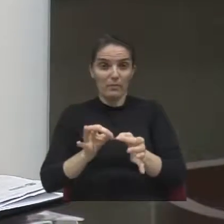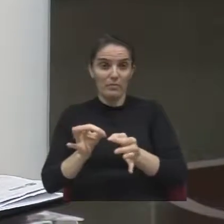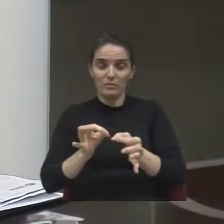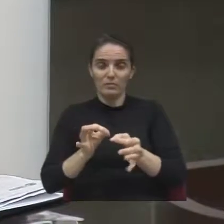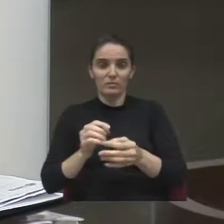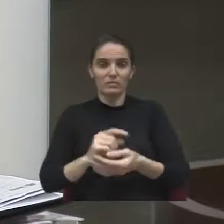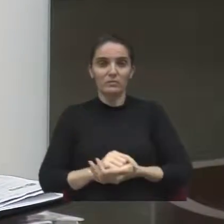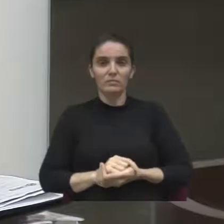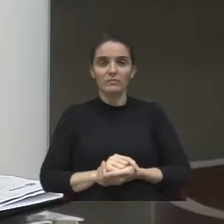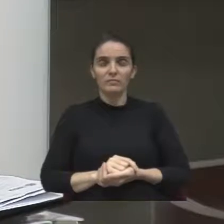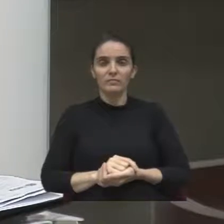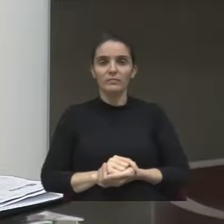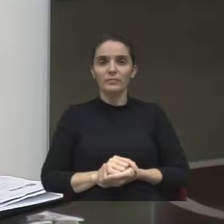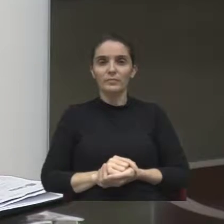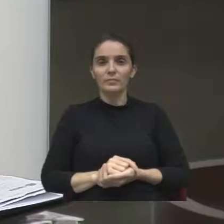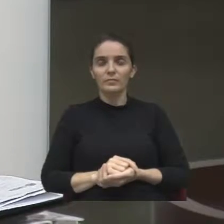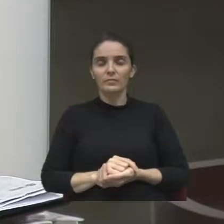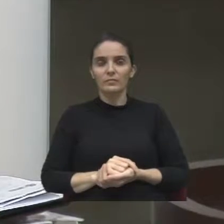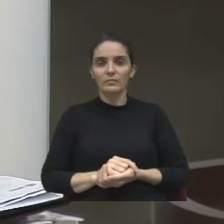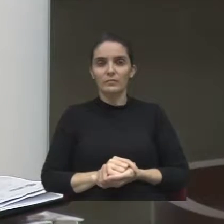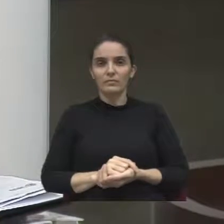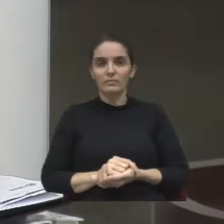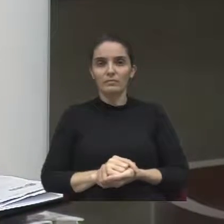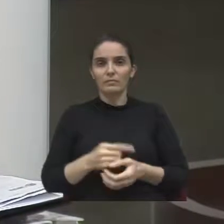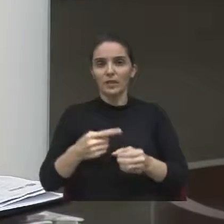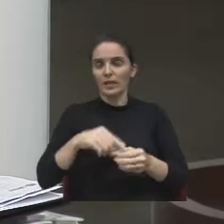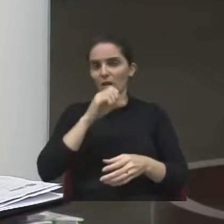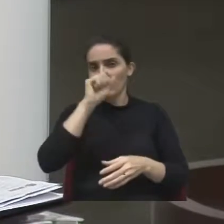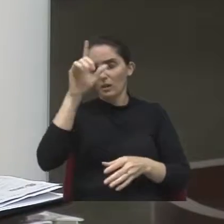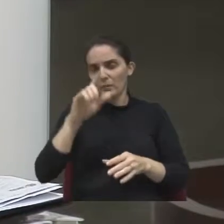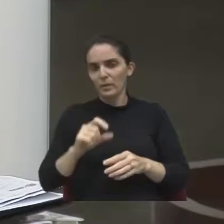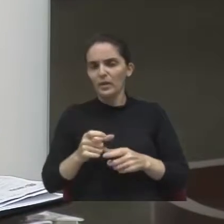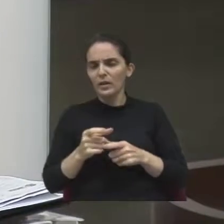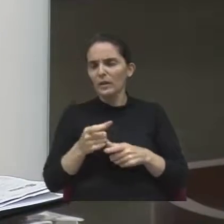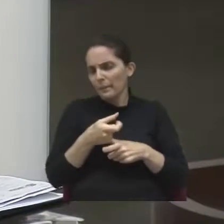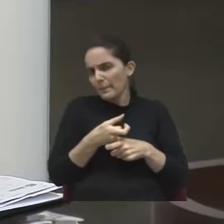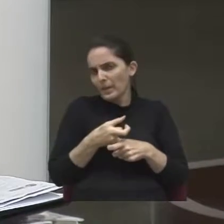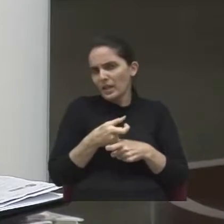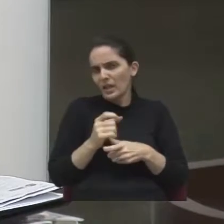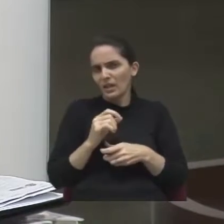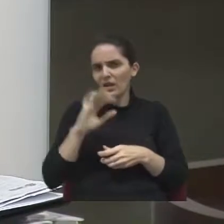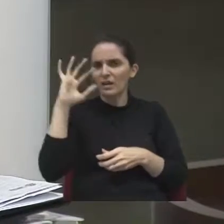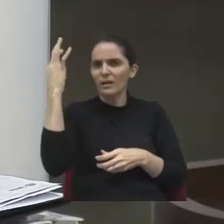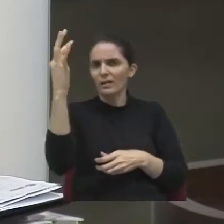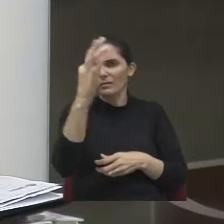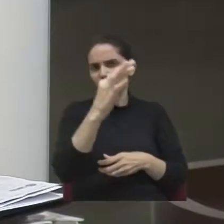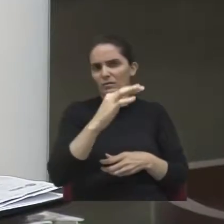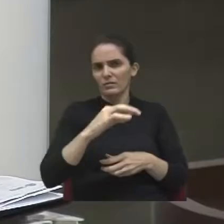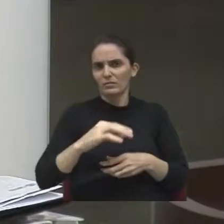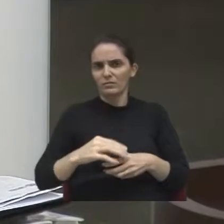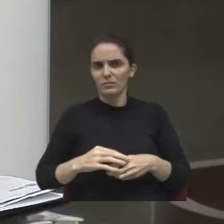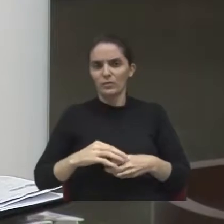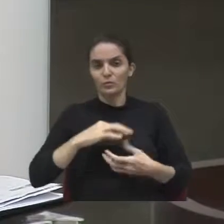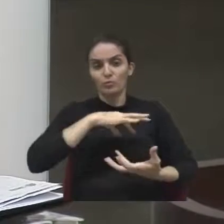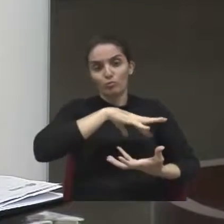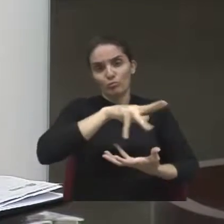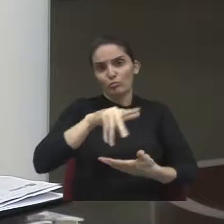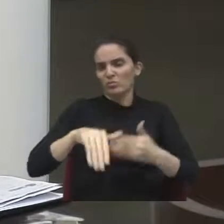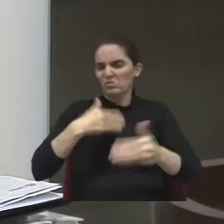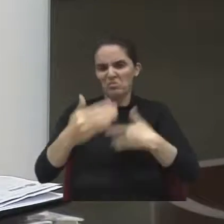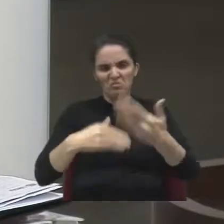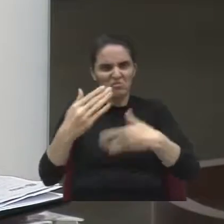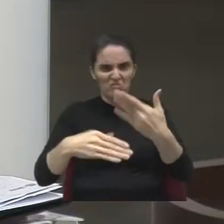a participação de Limeira, é sim. Se todo o resto do mundo continuar a fazer,